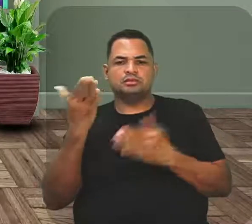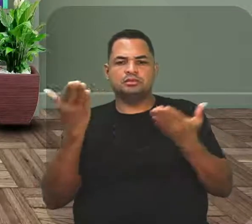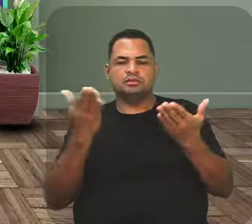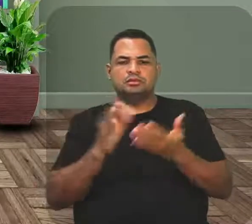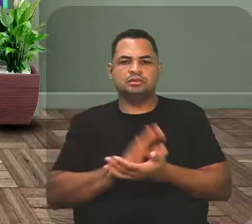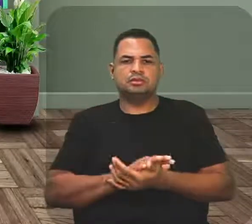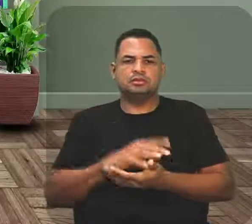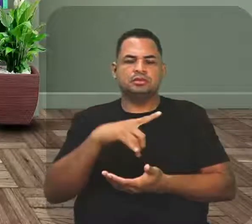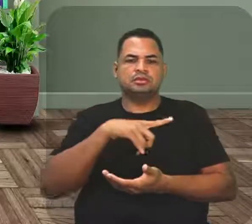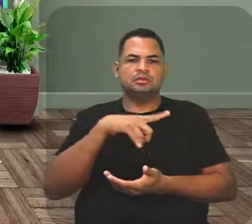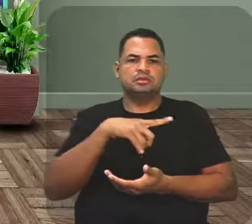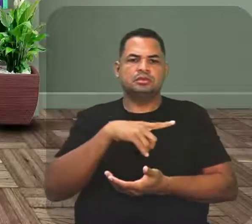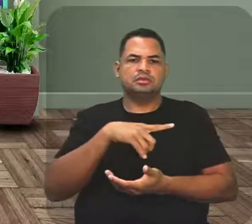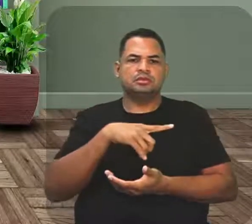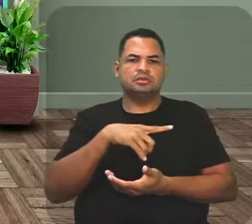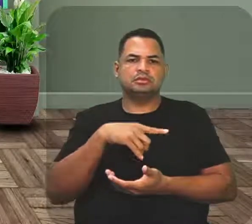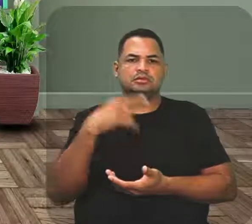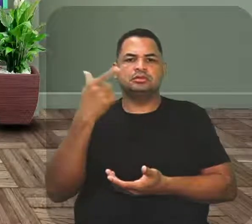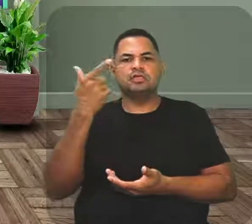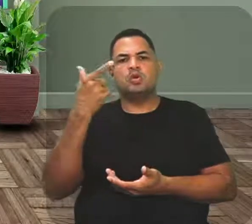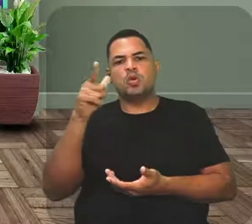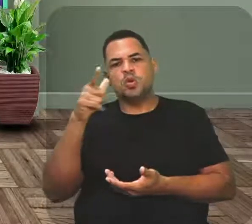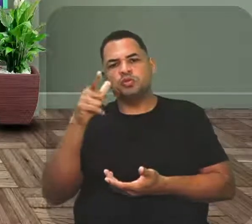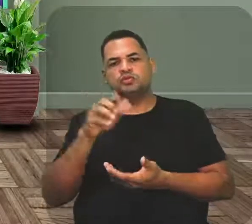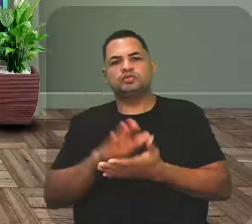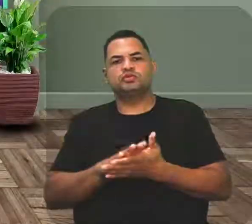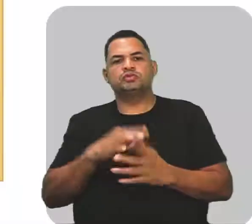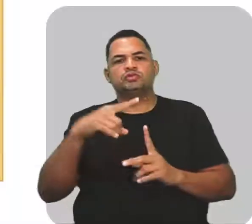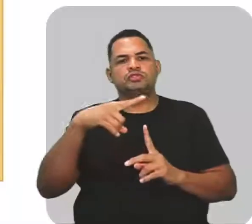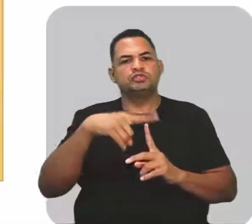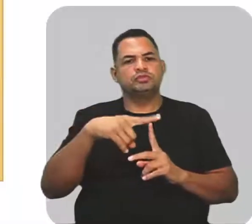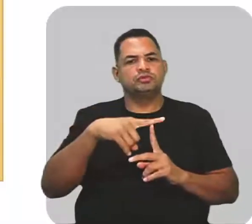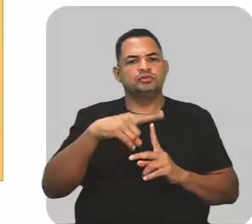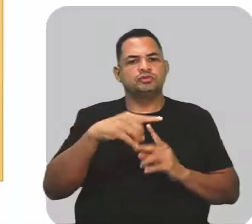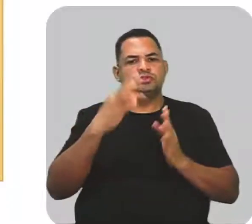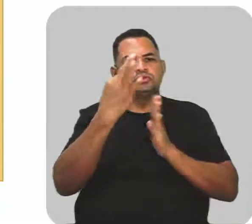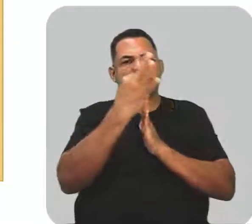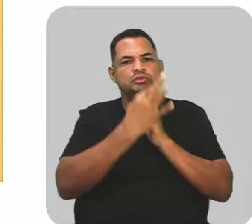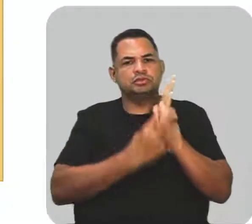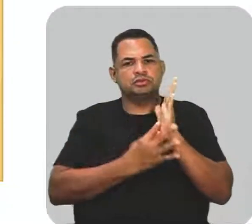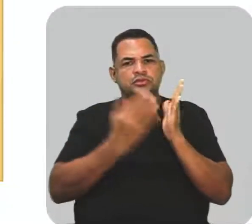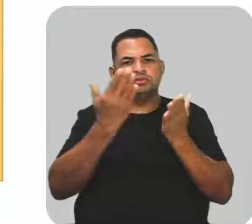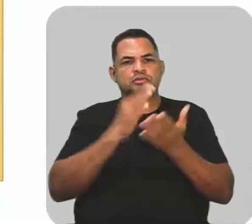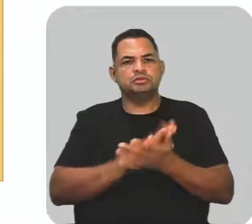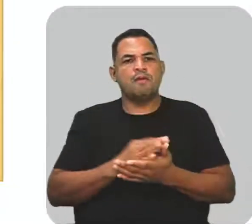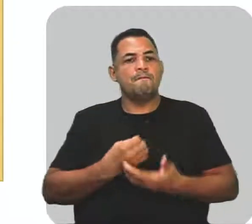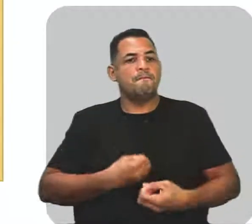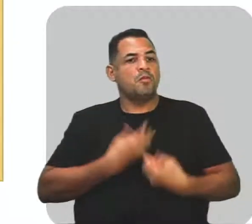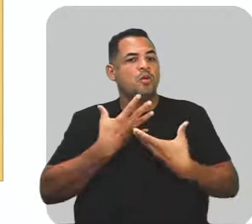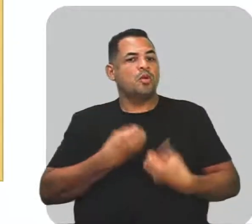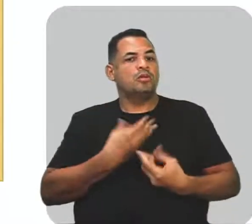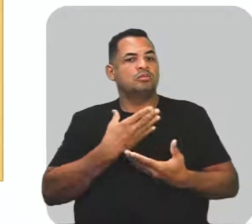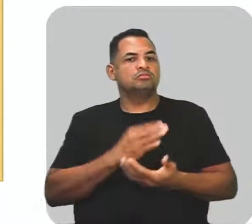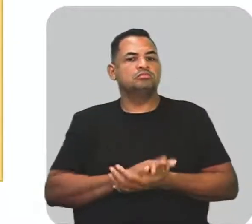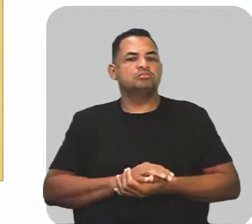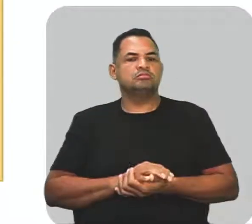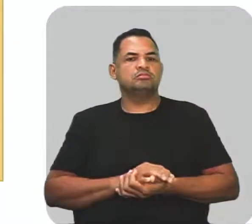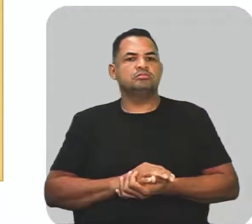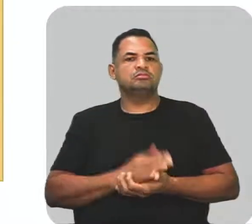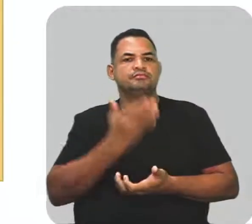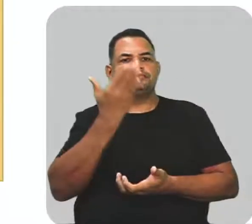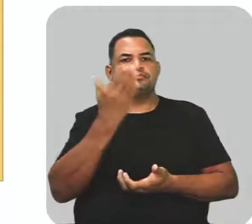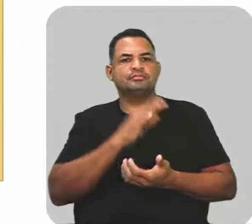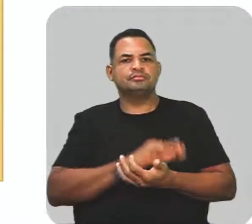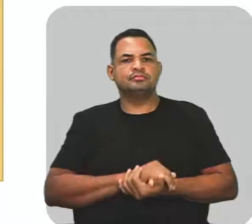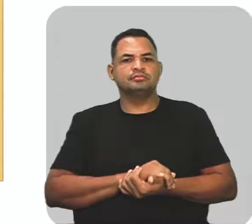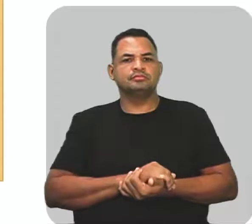aí orações em outro gênero textual. Vamos ver? De olho aí na tela, uma poesia. Um poema, esse poema ele